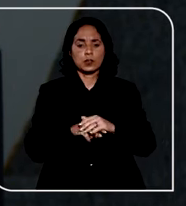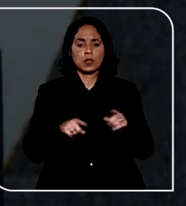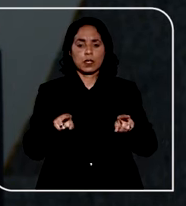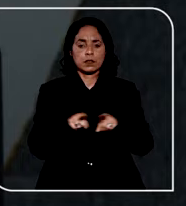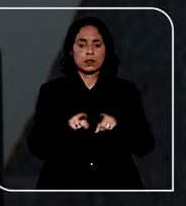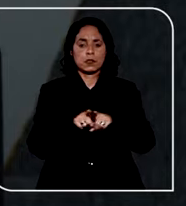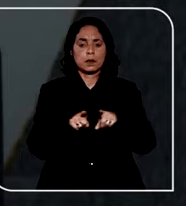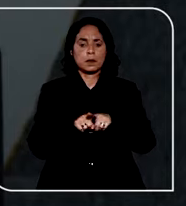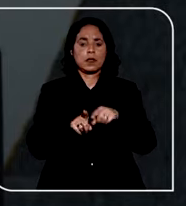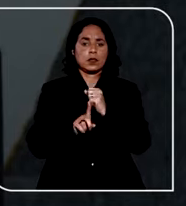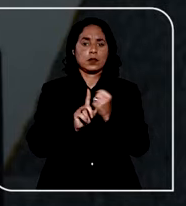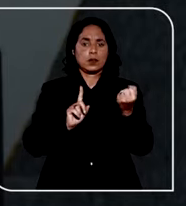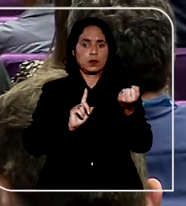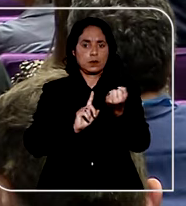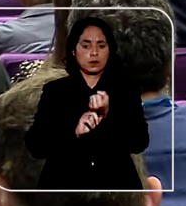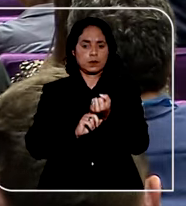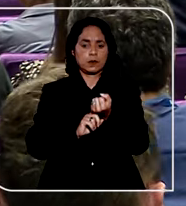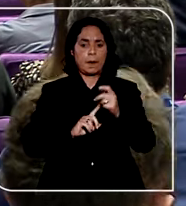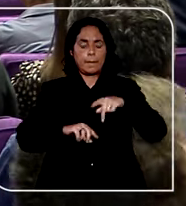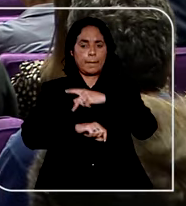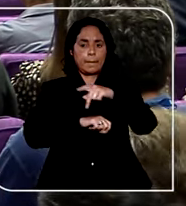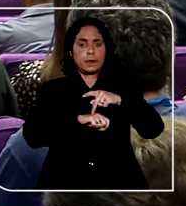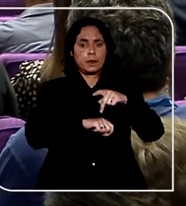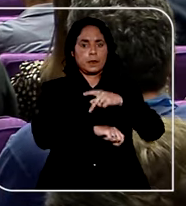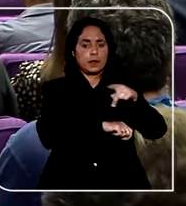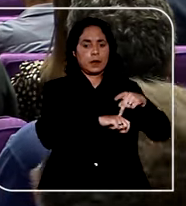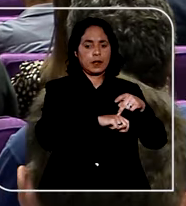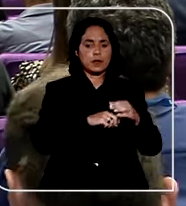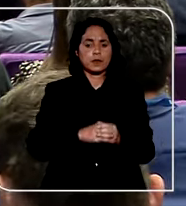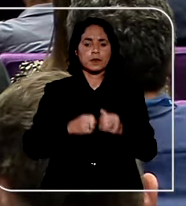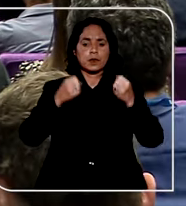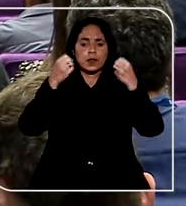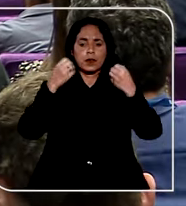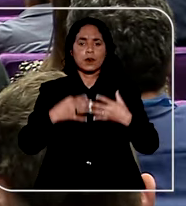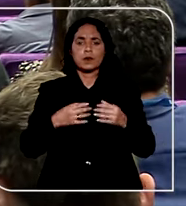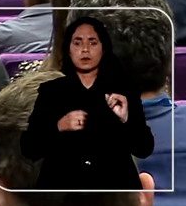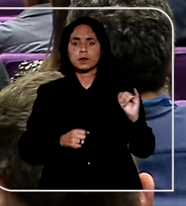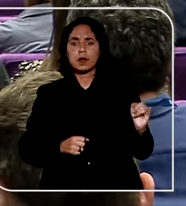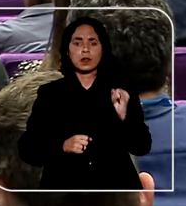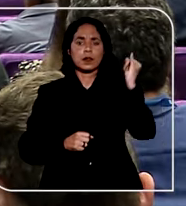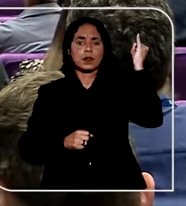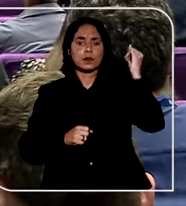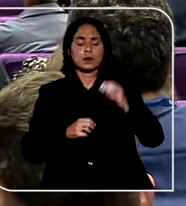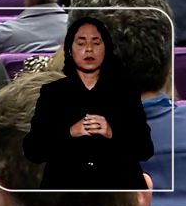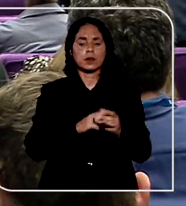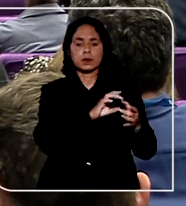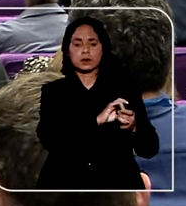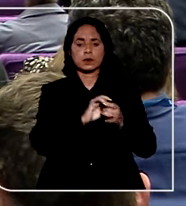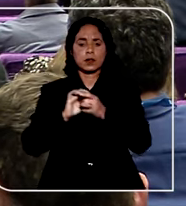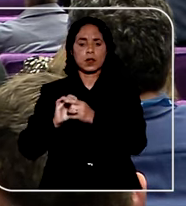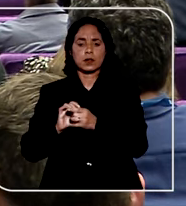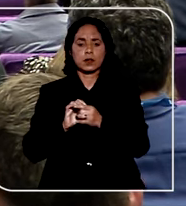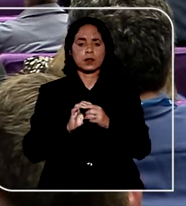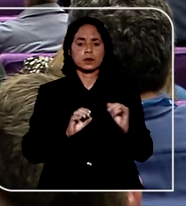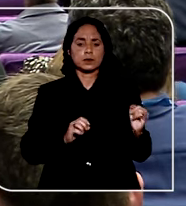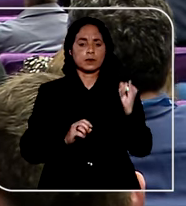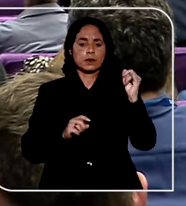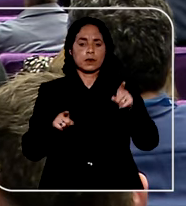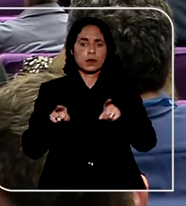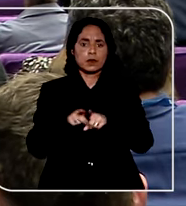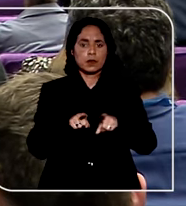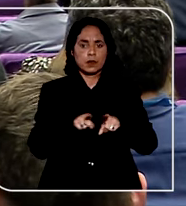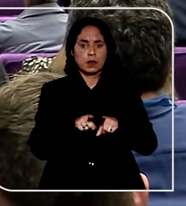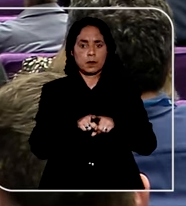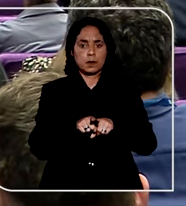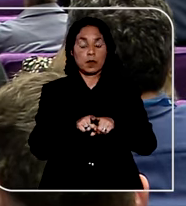solidariedade entre nações durante o fórum foi destacada a importância de uma conexão contínua de ministros e operadores do direito com as